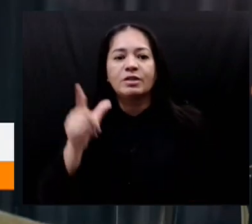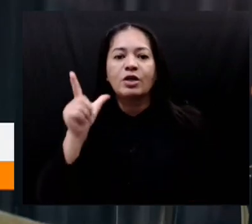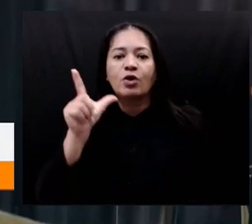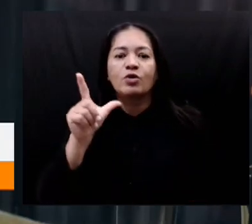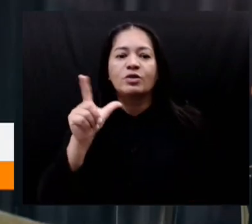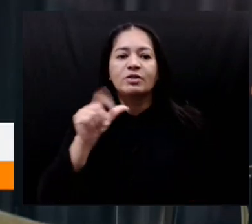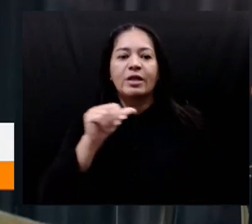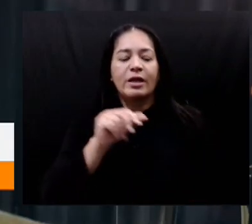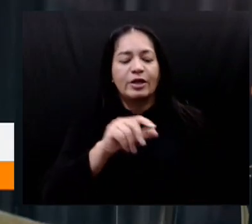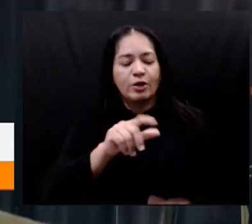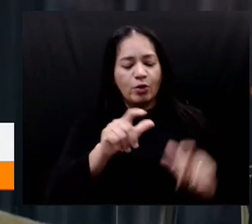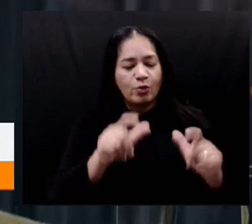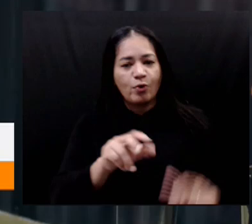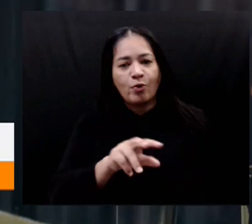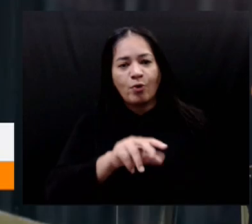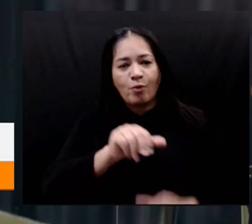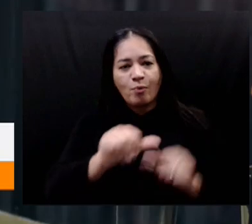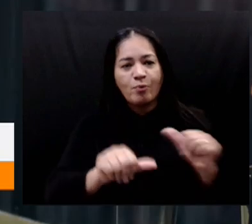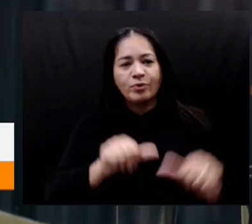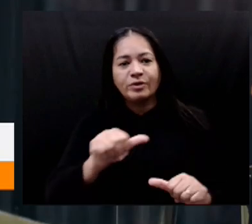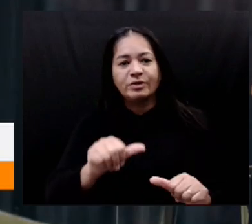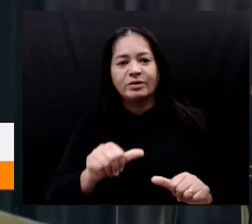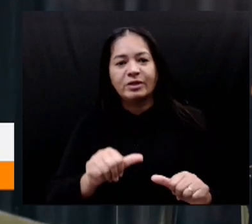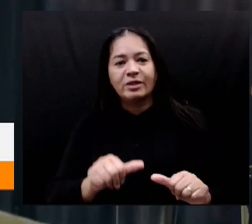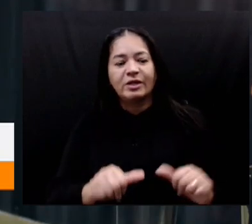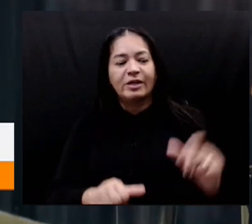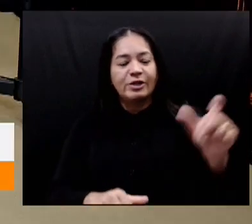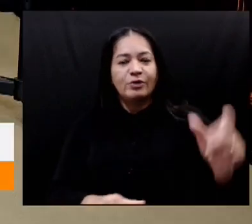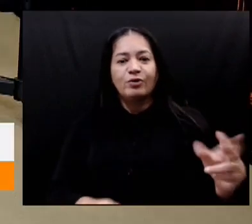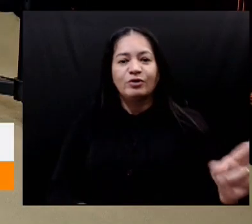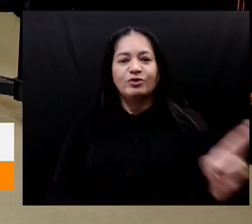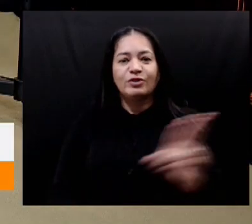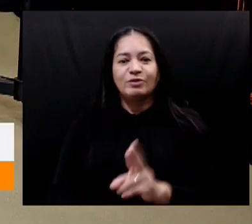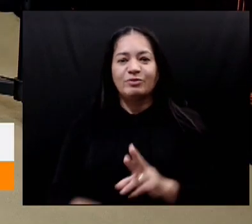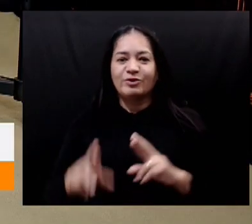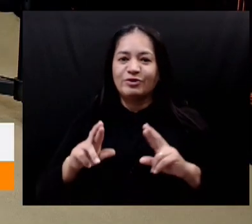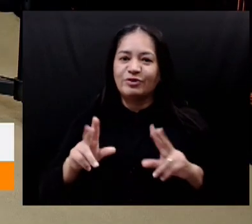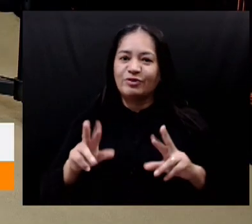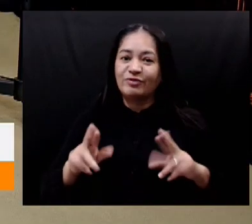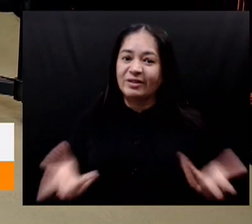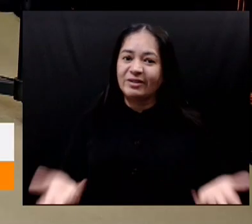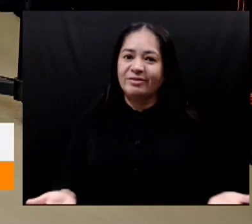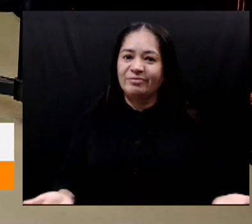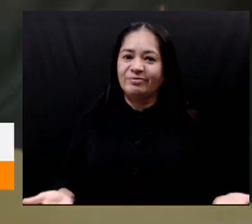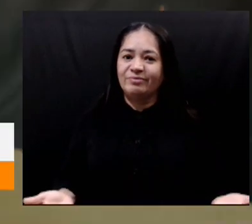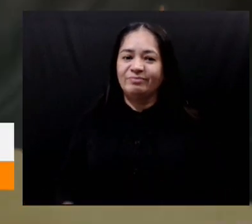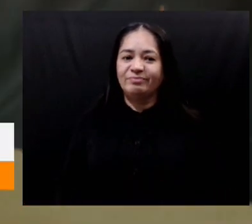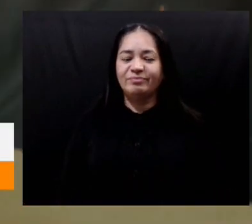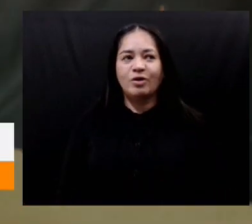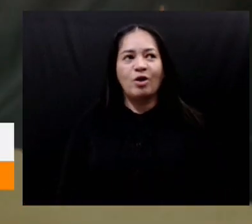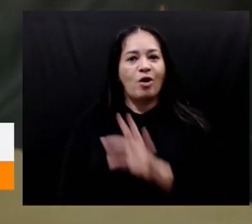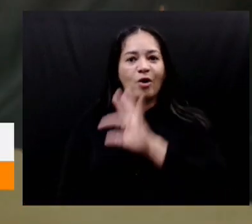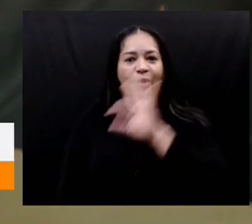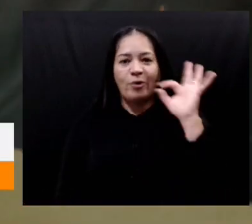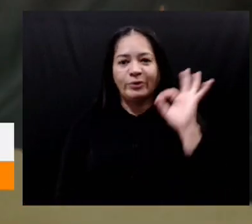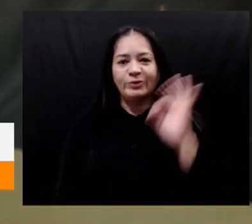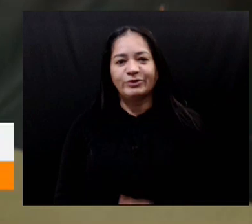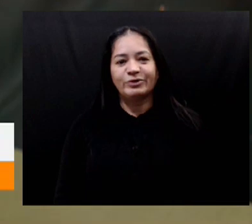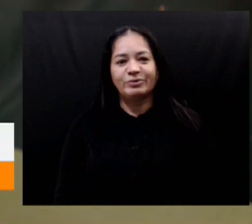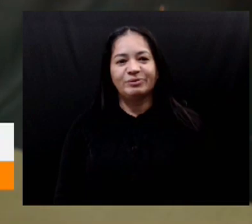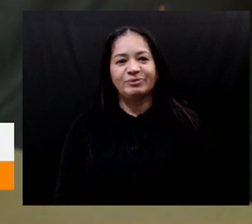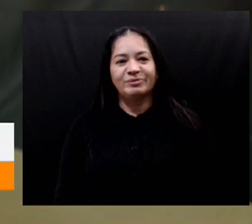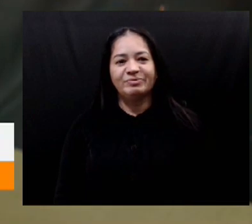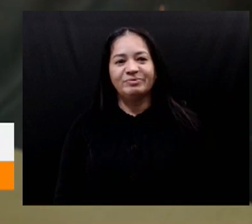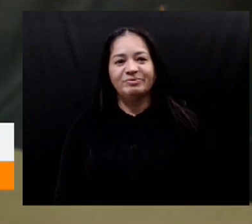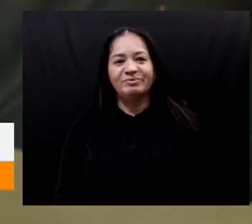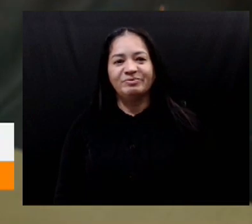e faz com que o outro te dê uma resposta diferente. Uau, muito bom. Ótimo, com essa